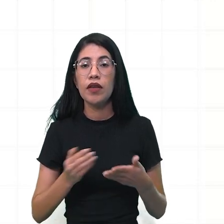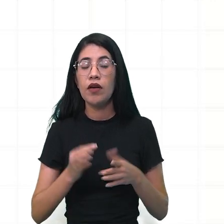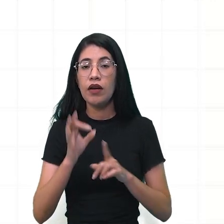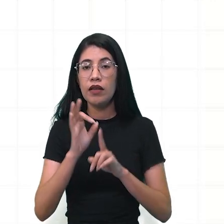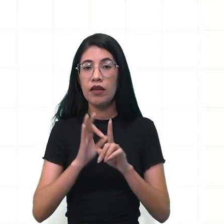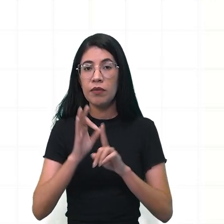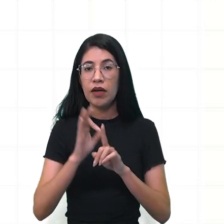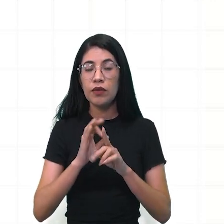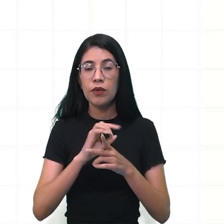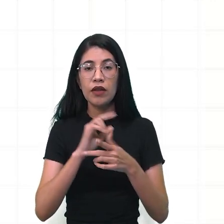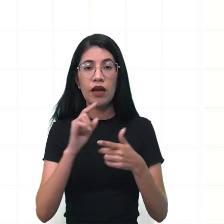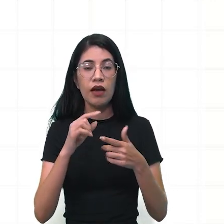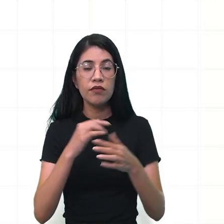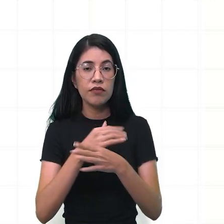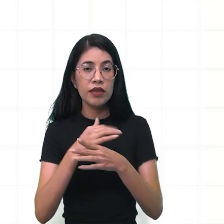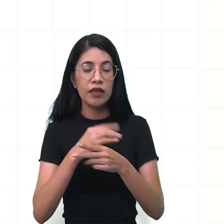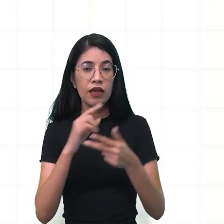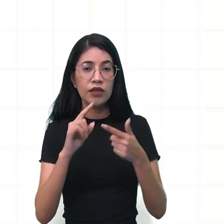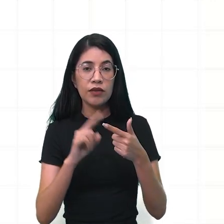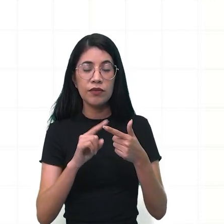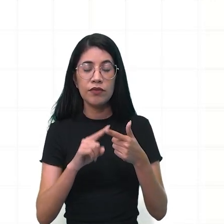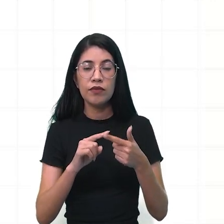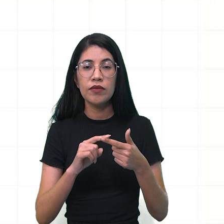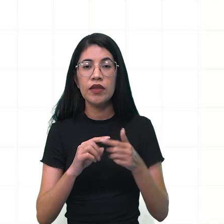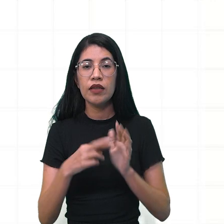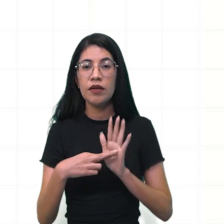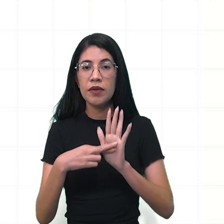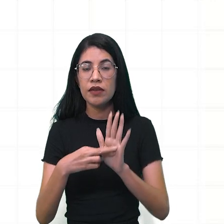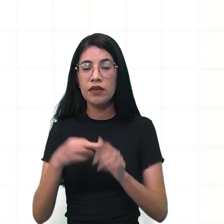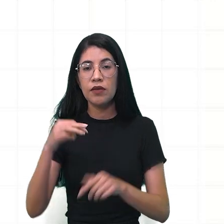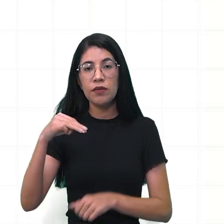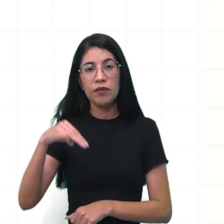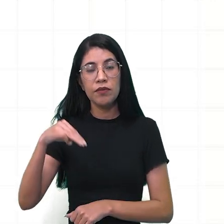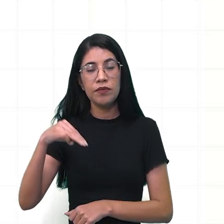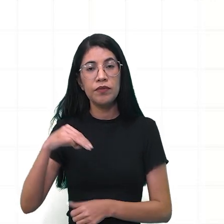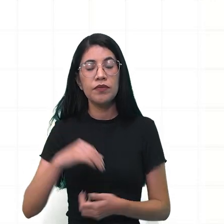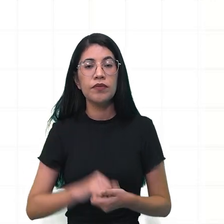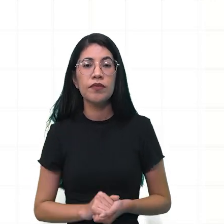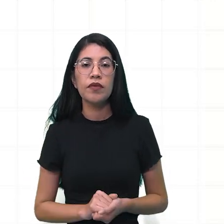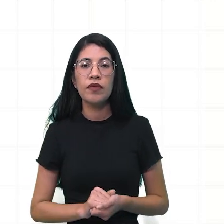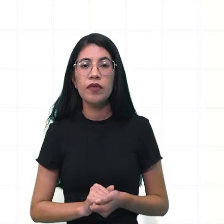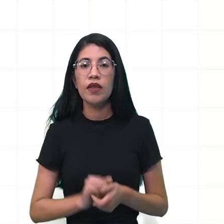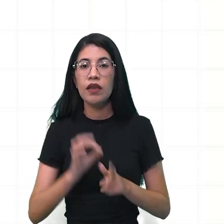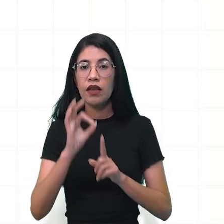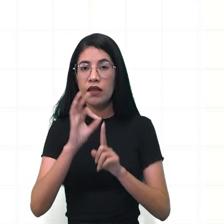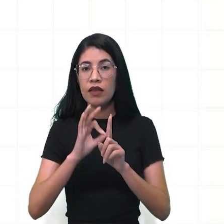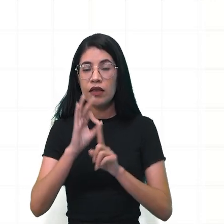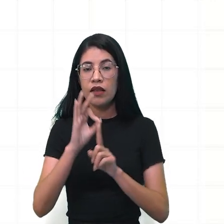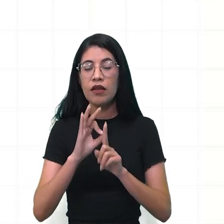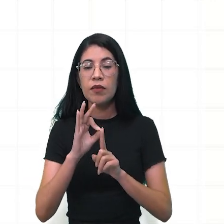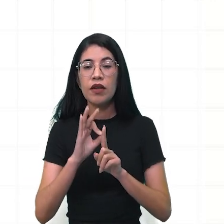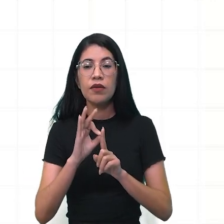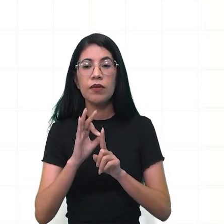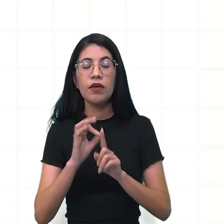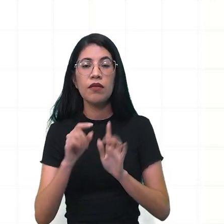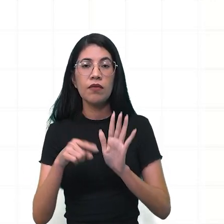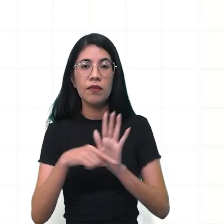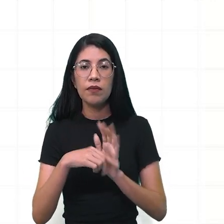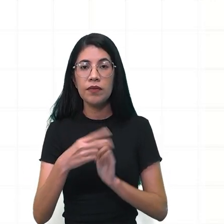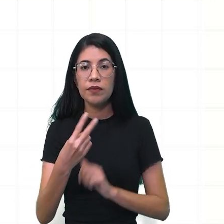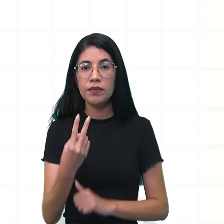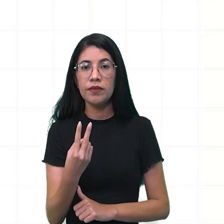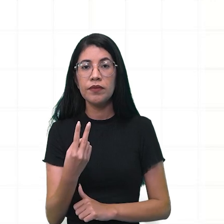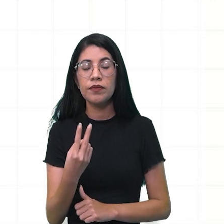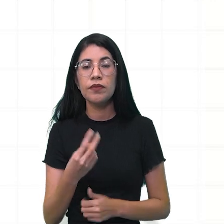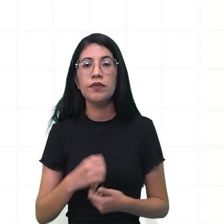de Porto Alegre, representado pelo M. Qual a temperatura de Porto Alegre? Ah, professora, aqui está